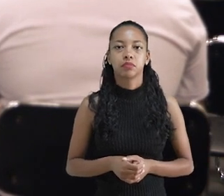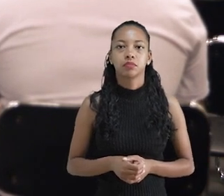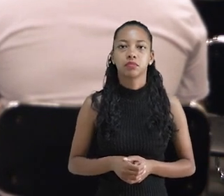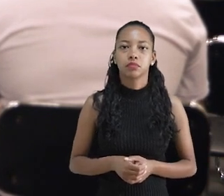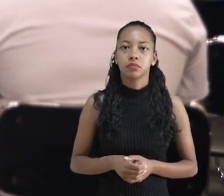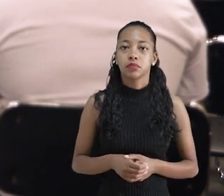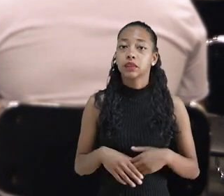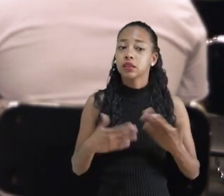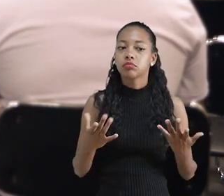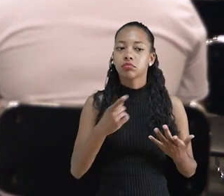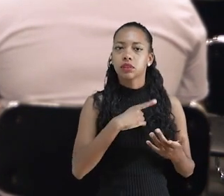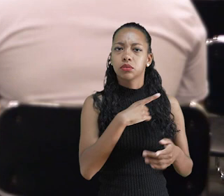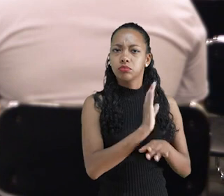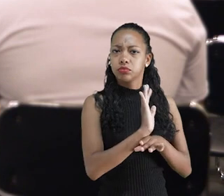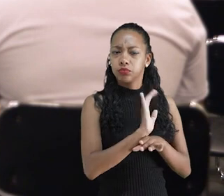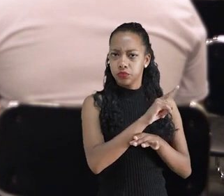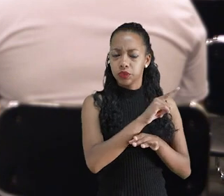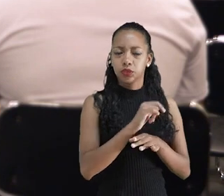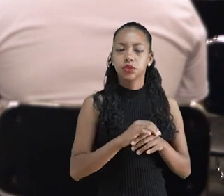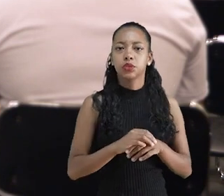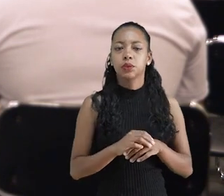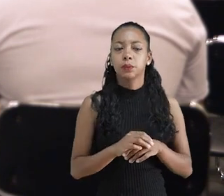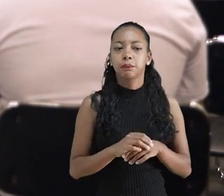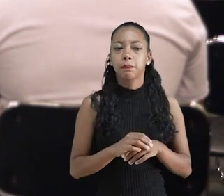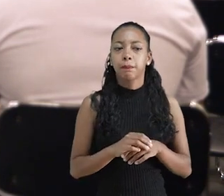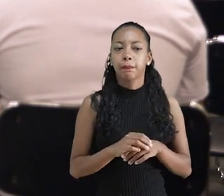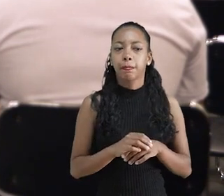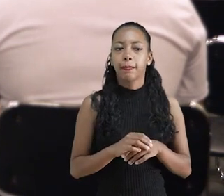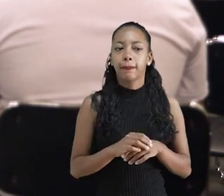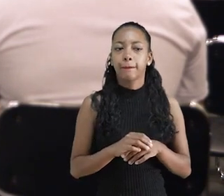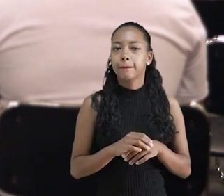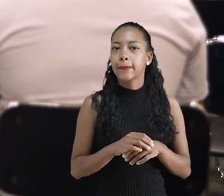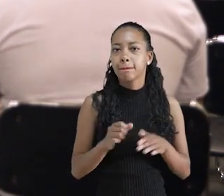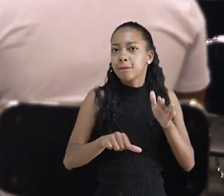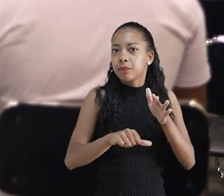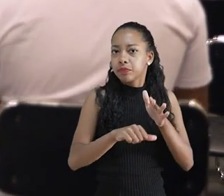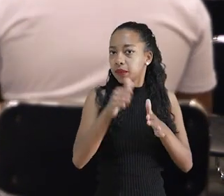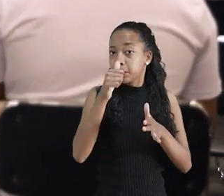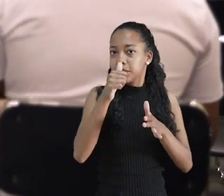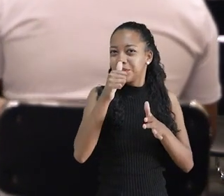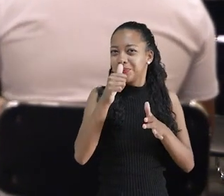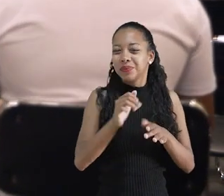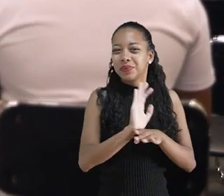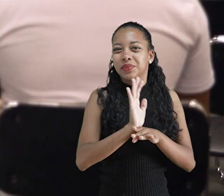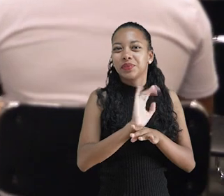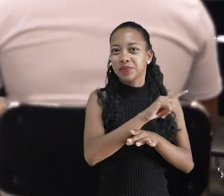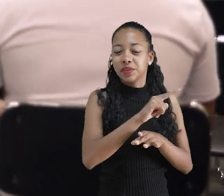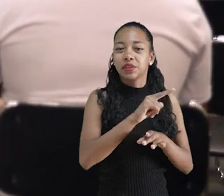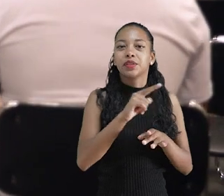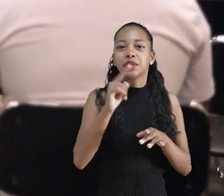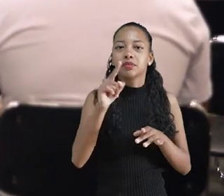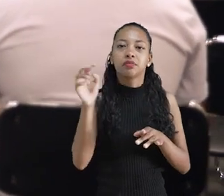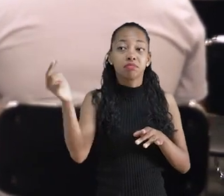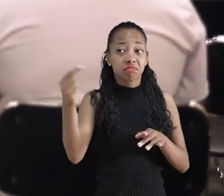aí até umzinho não sei se aí o primeiro vídeo sobre carnaval né para mostrar um pouquinho como é que foi que surgiu